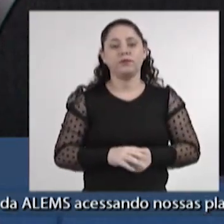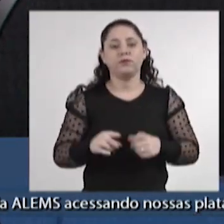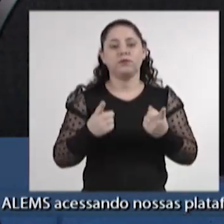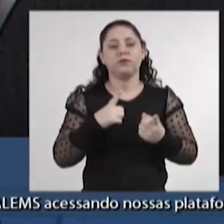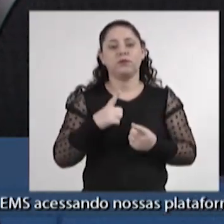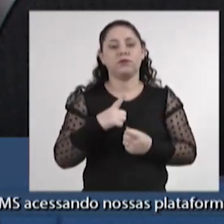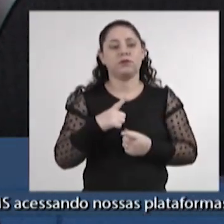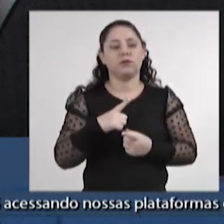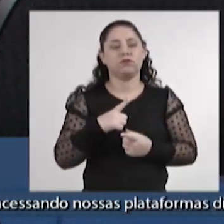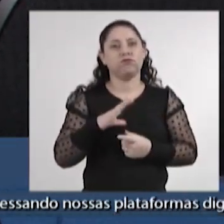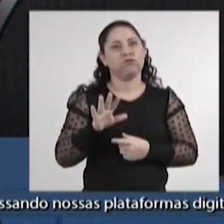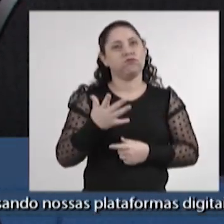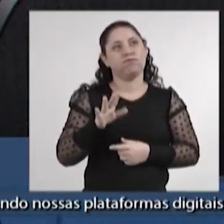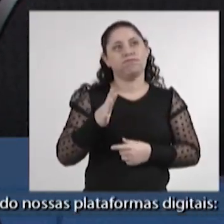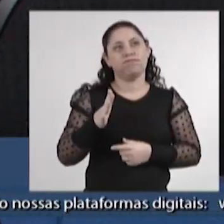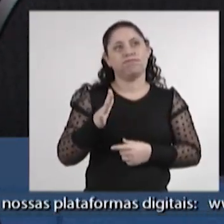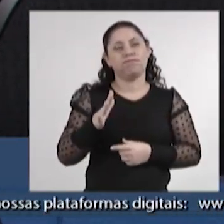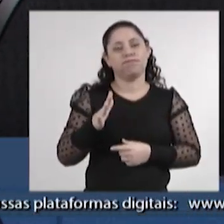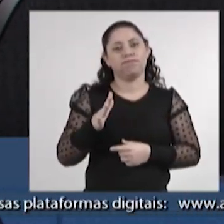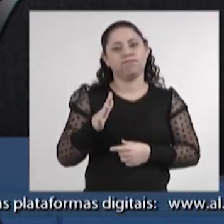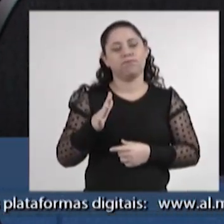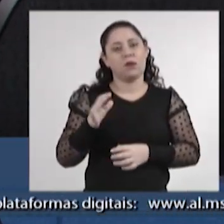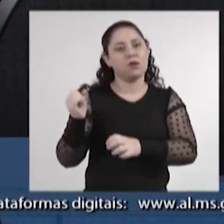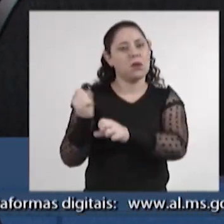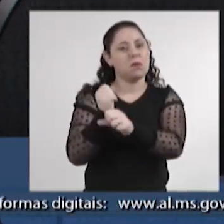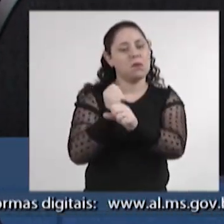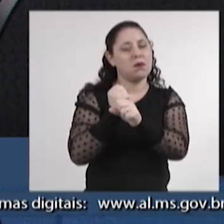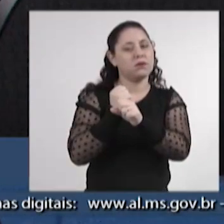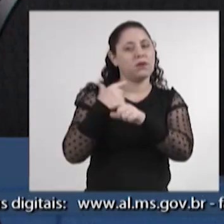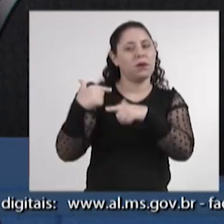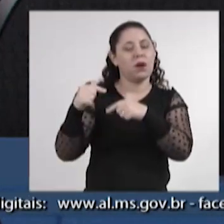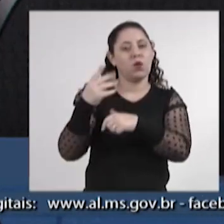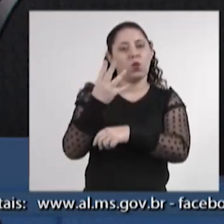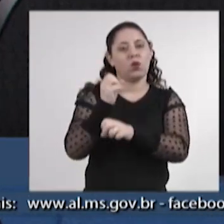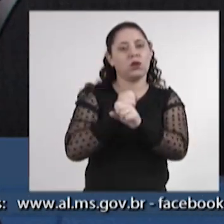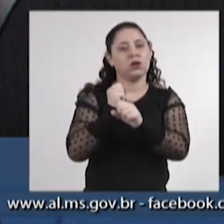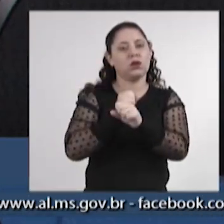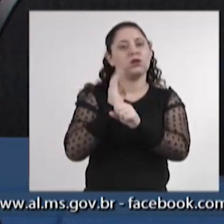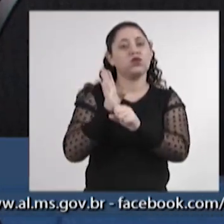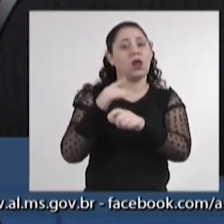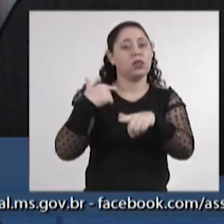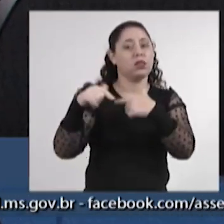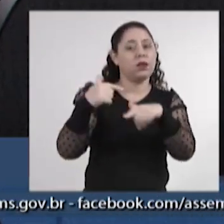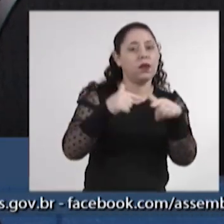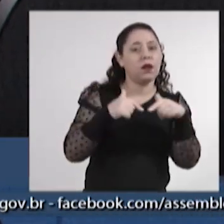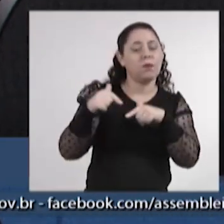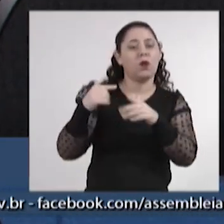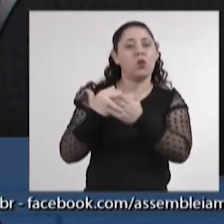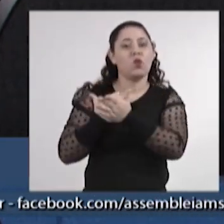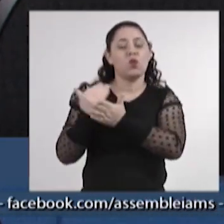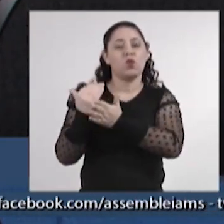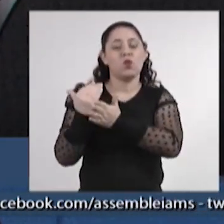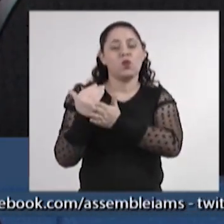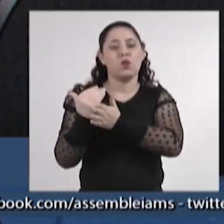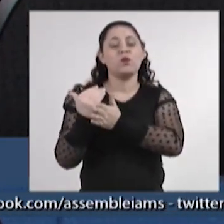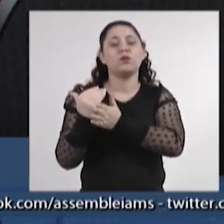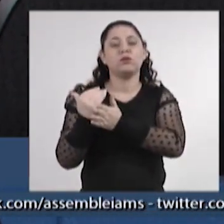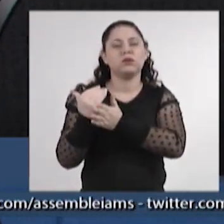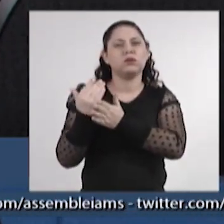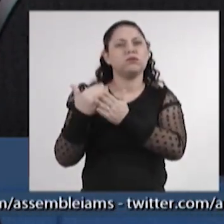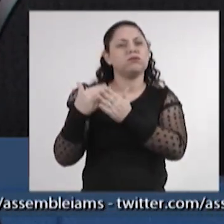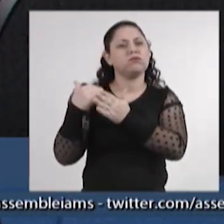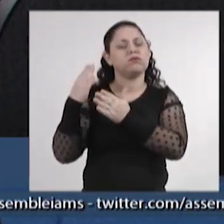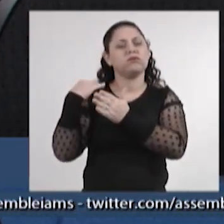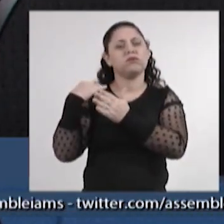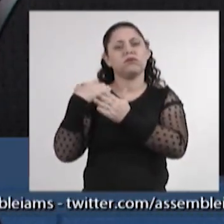temos aí mais uns, de operação foram 40 anos, a Itaipu já tem operando, né? Porque ela começou um pouquinho